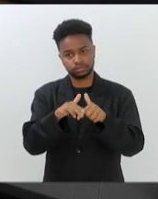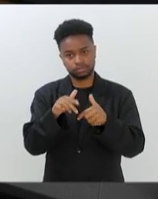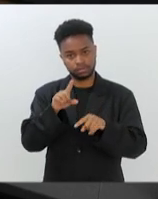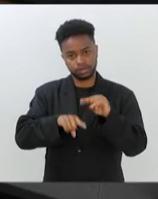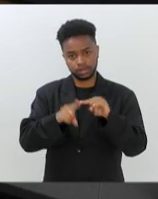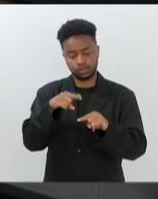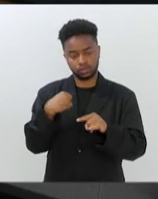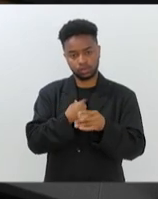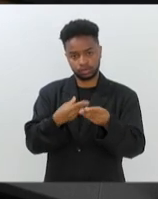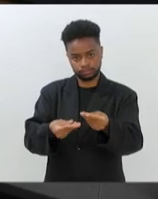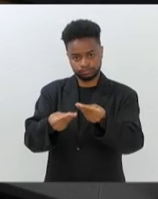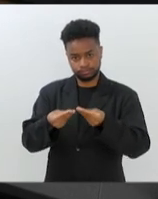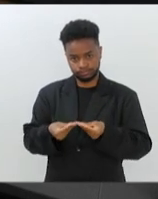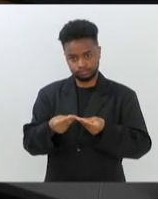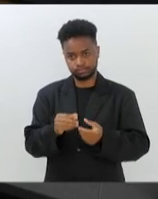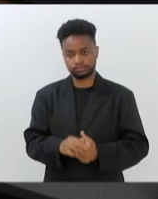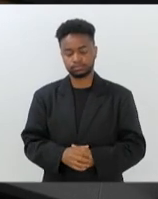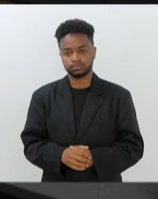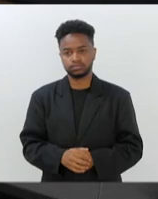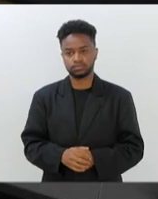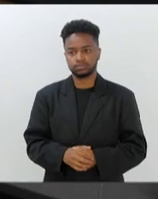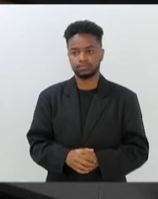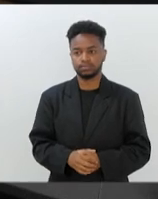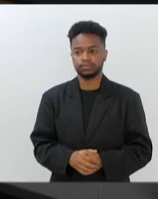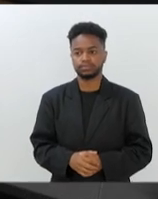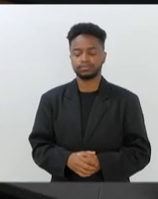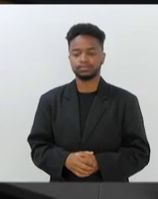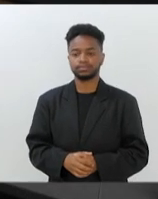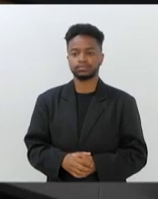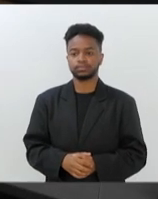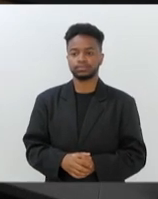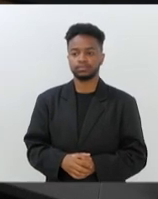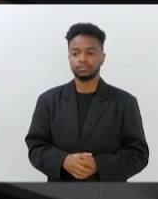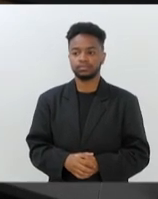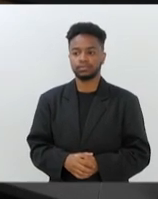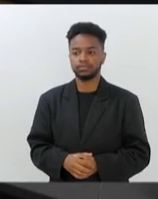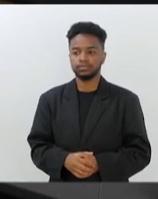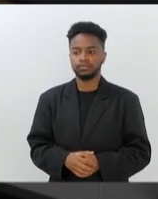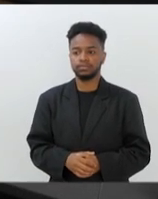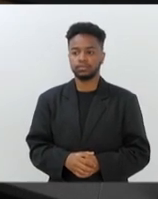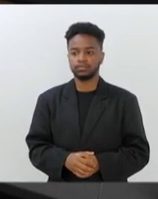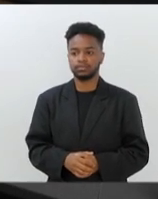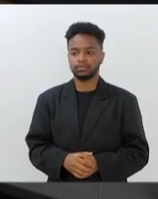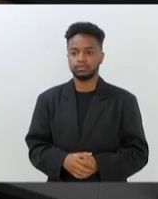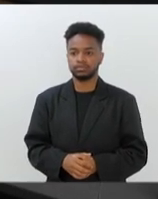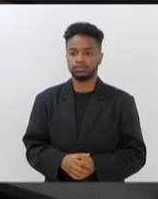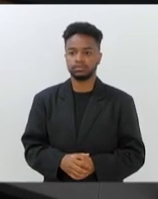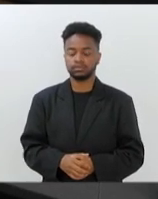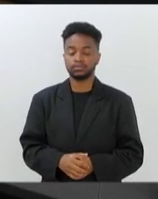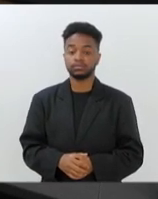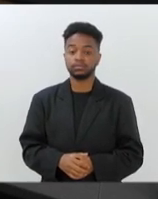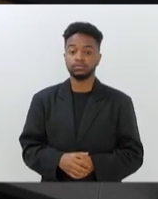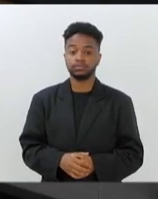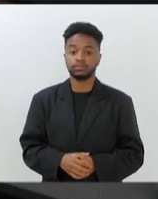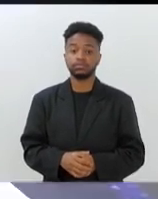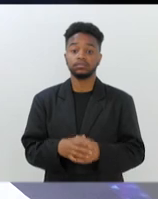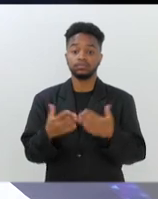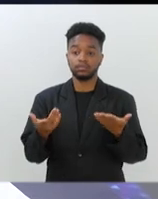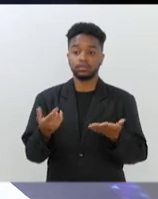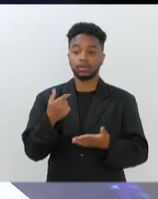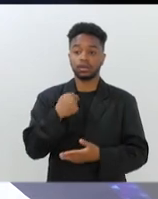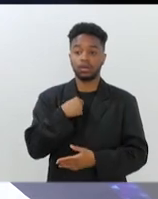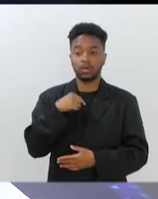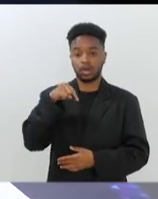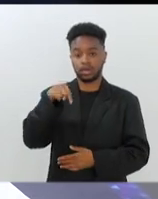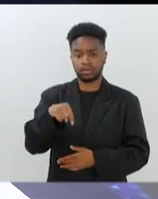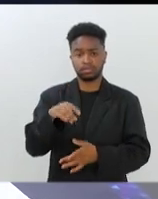recebe Claro Óbvio bom Deputado primeiro eh terá mais uma vez que estou aqui integralmente à